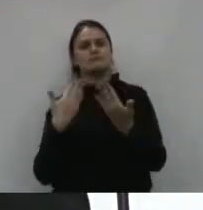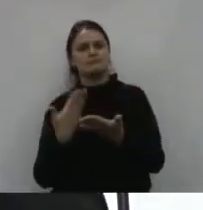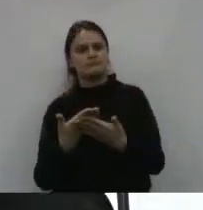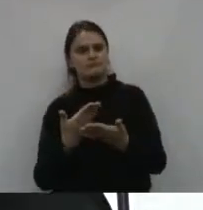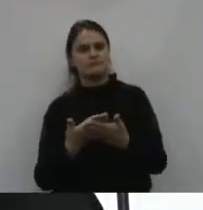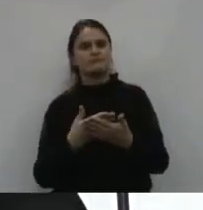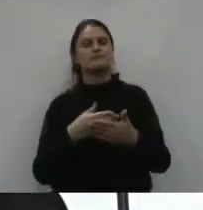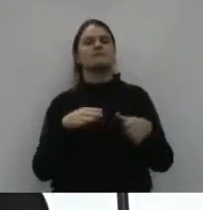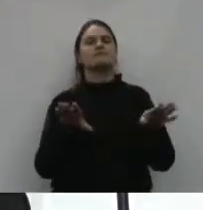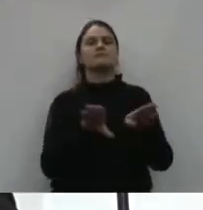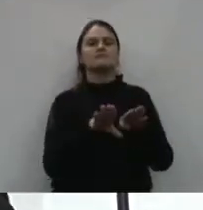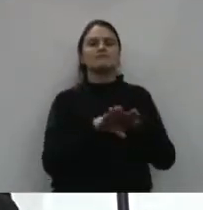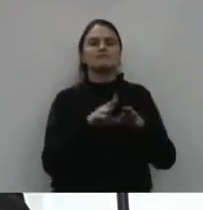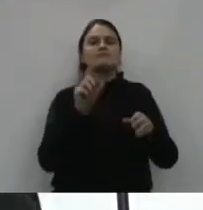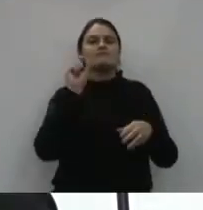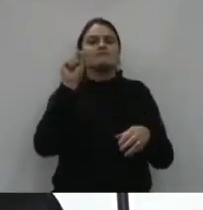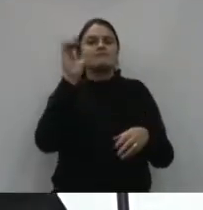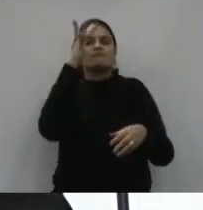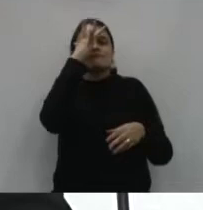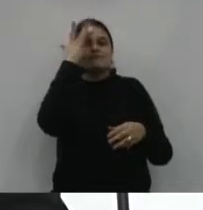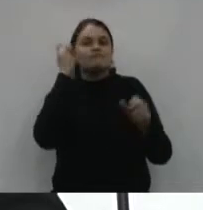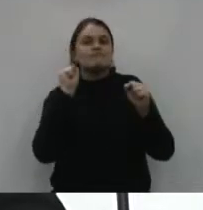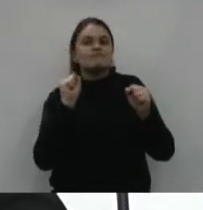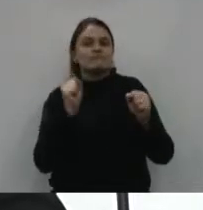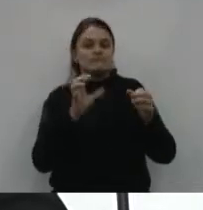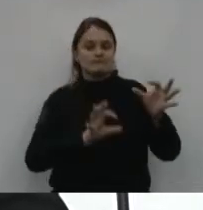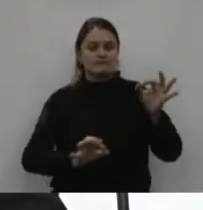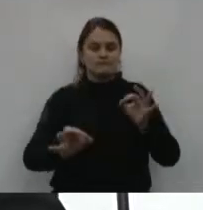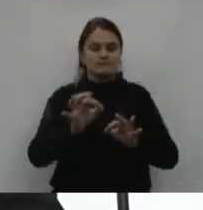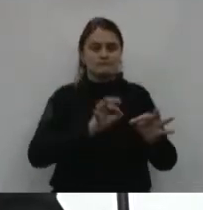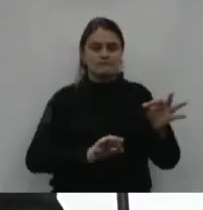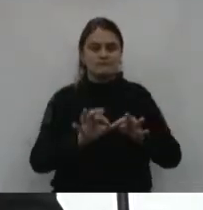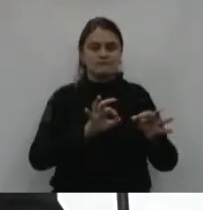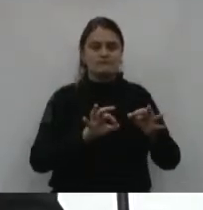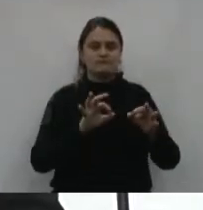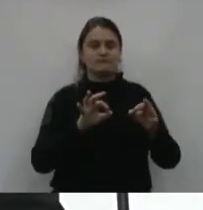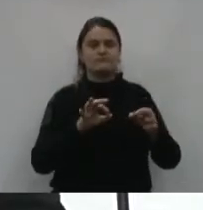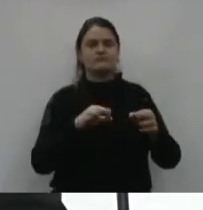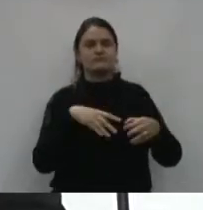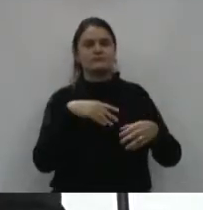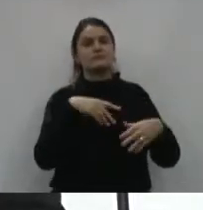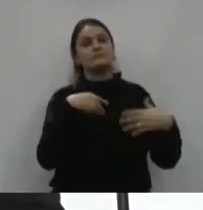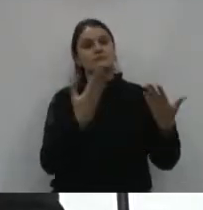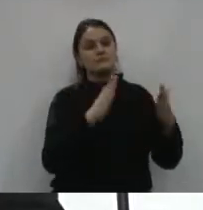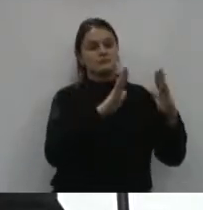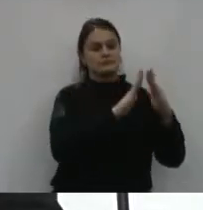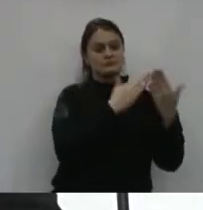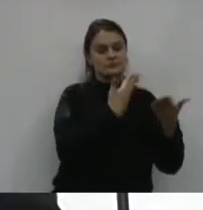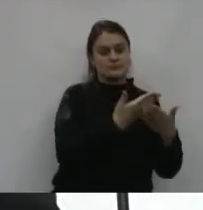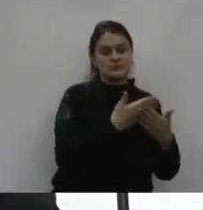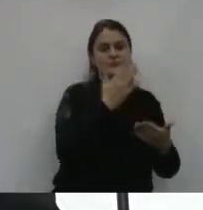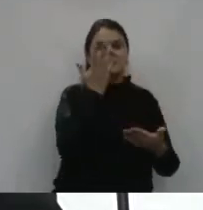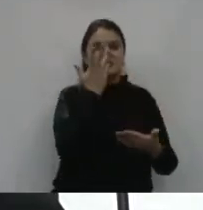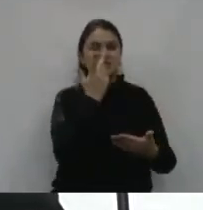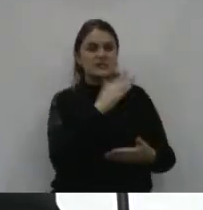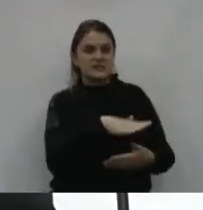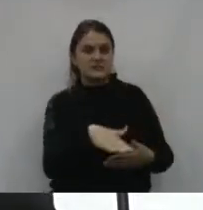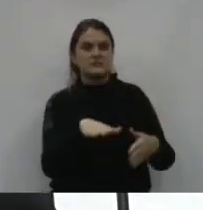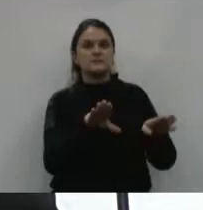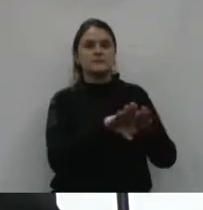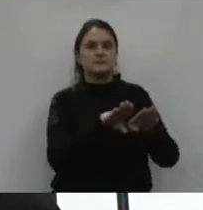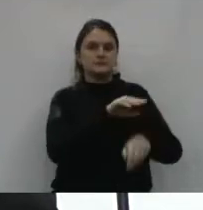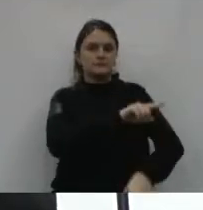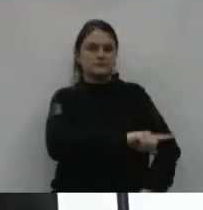e entidades a fim de organizar as atividades relacionadas ao disposto nesta lei ficam as escolas e creches privadas e